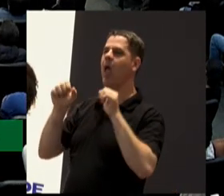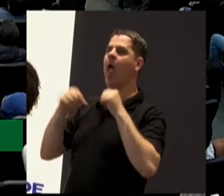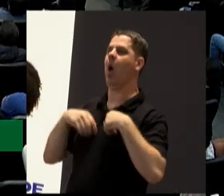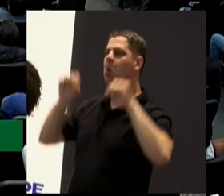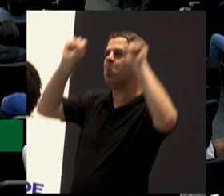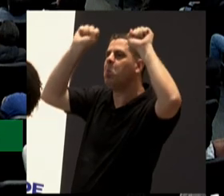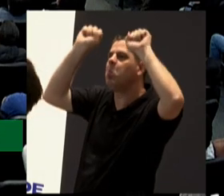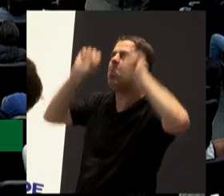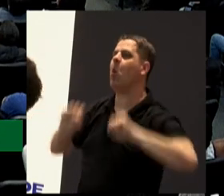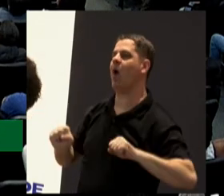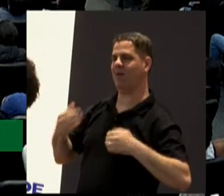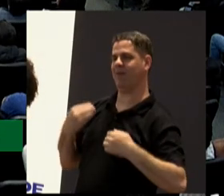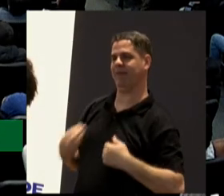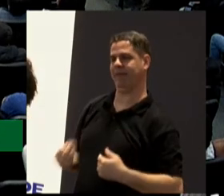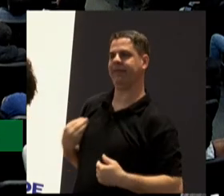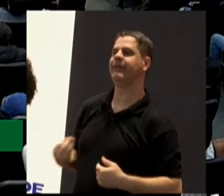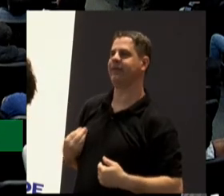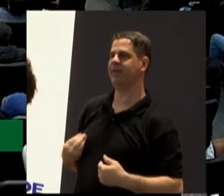testemunho